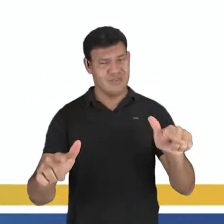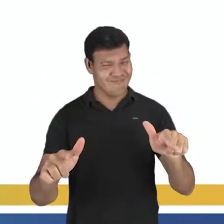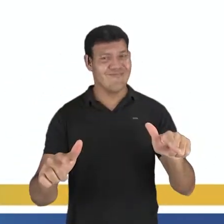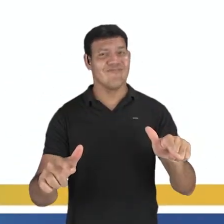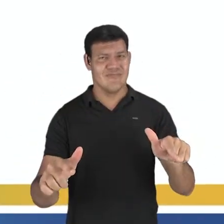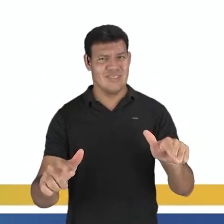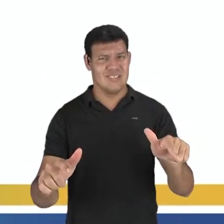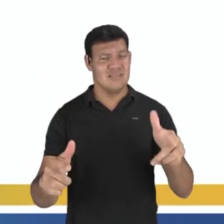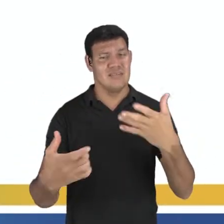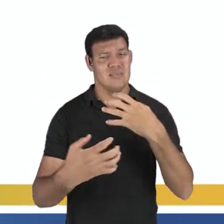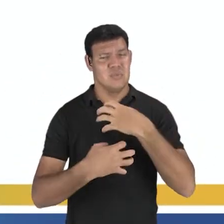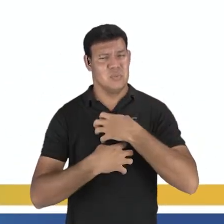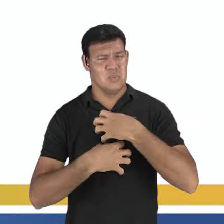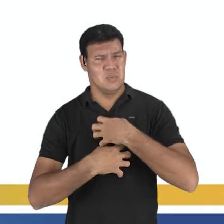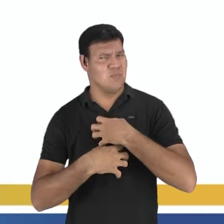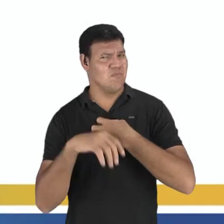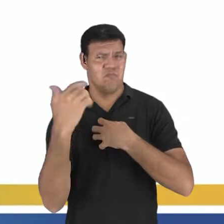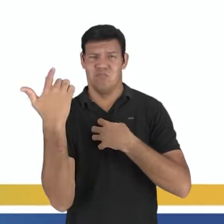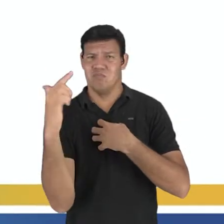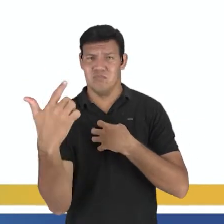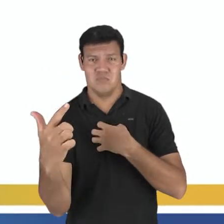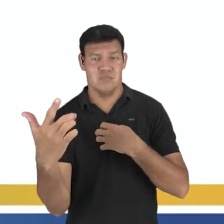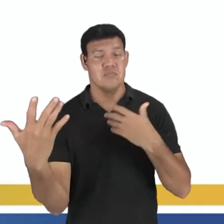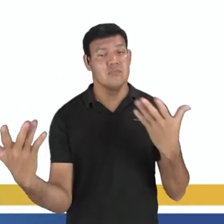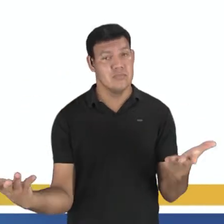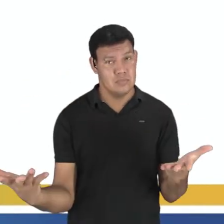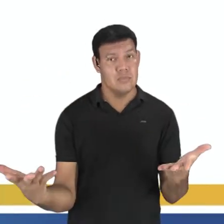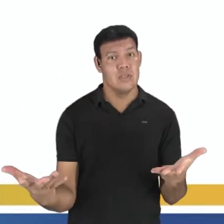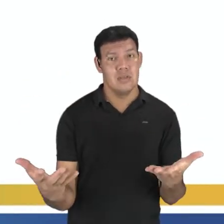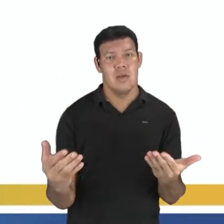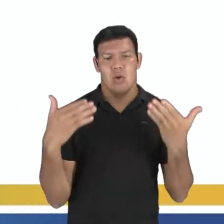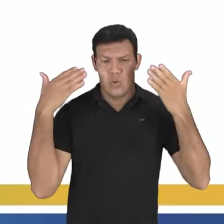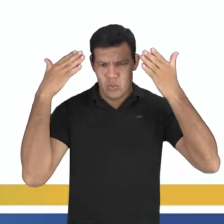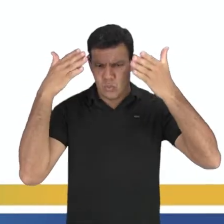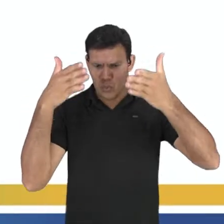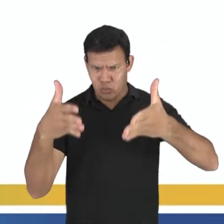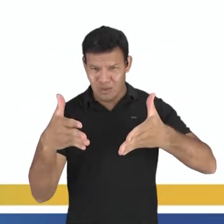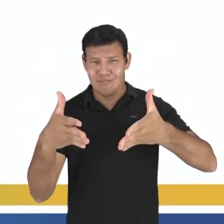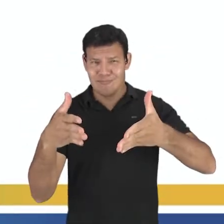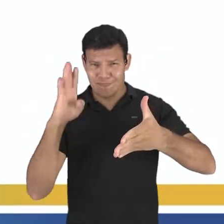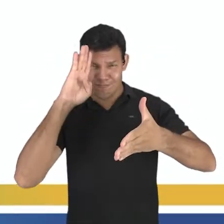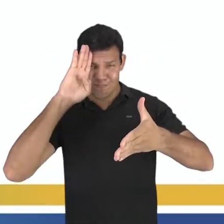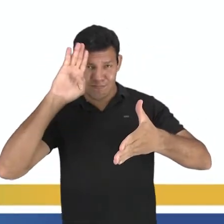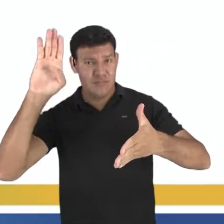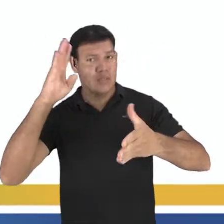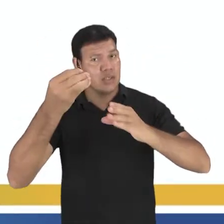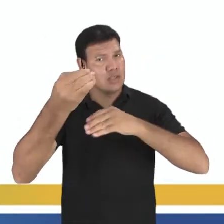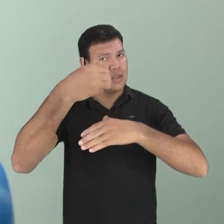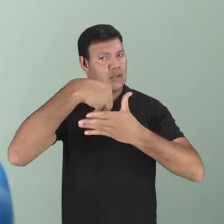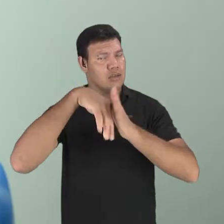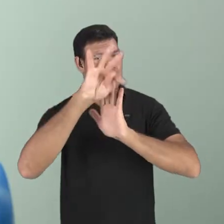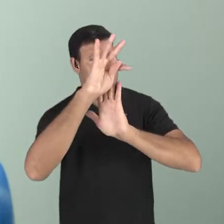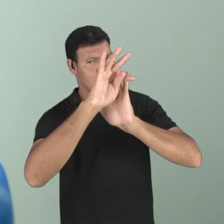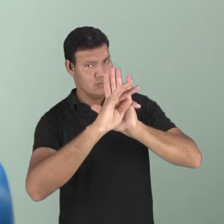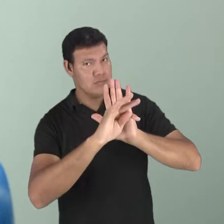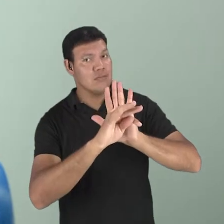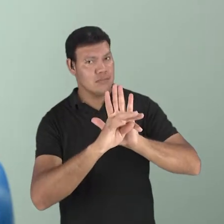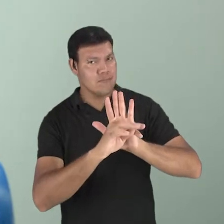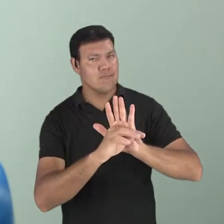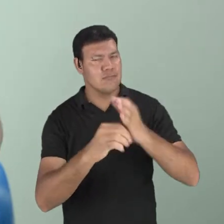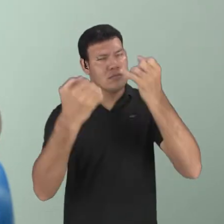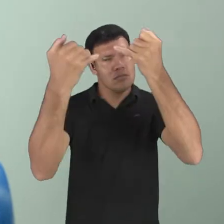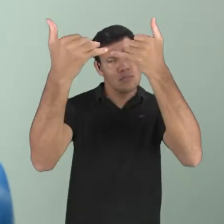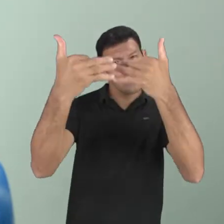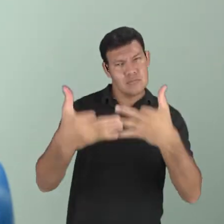texto perderia o seu valor. Isso mesmo. Quando nós falamos em ideia central de um texto, nós estamos